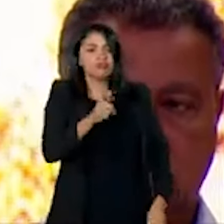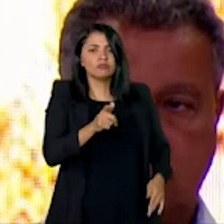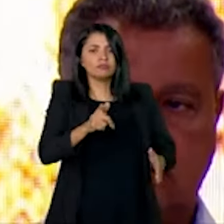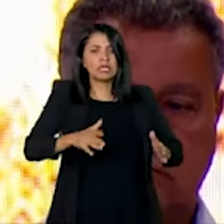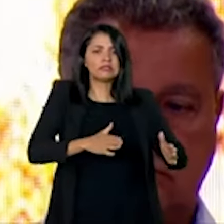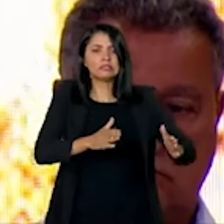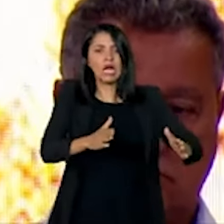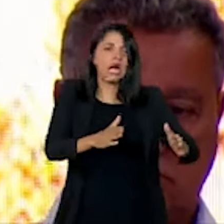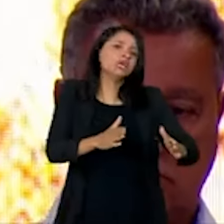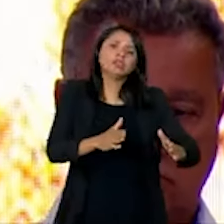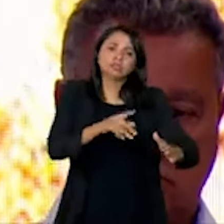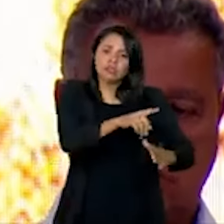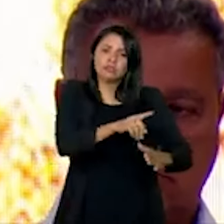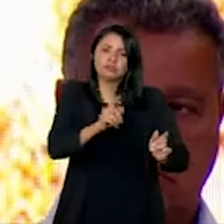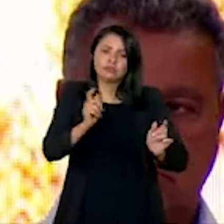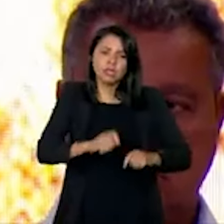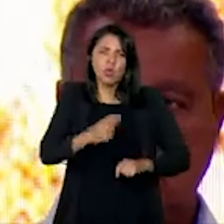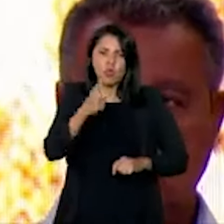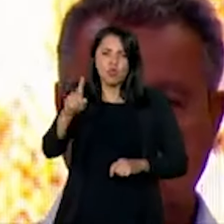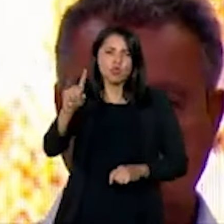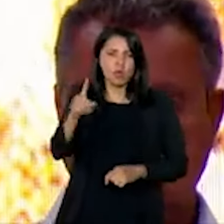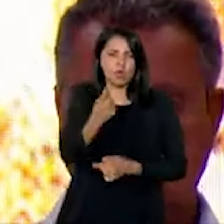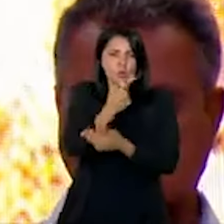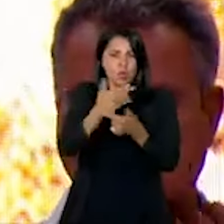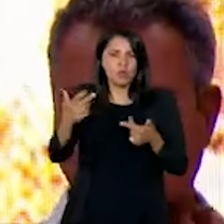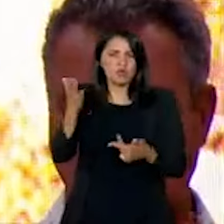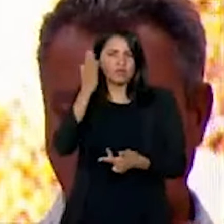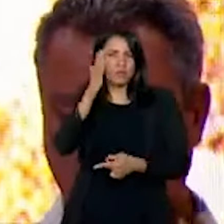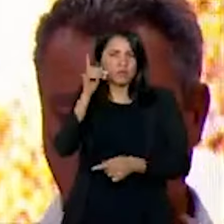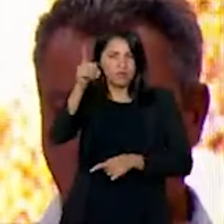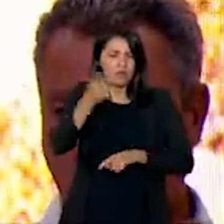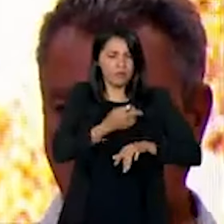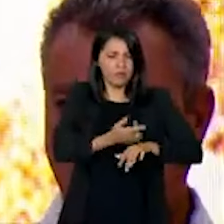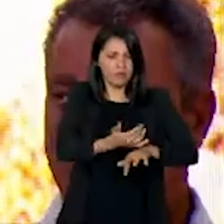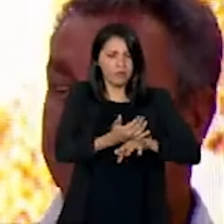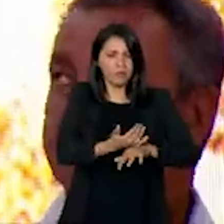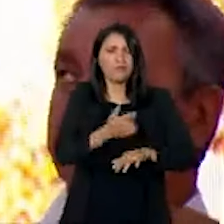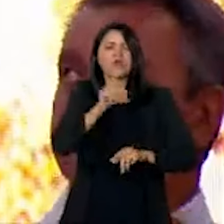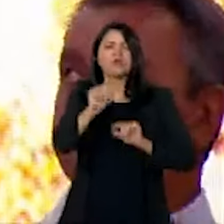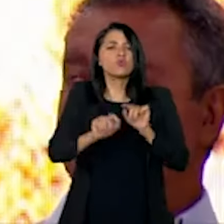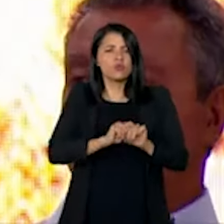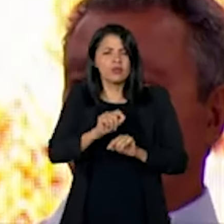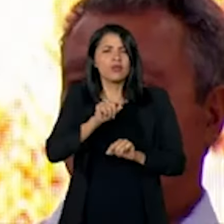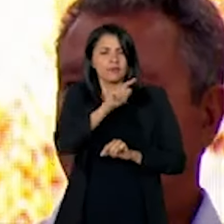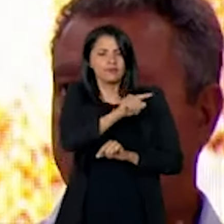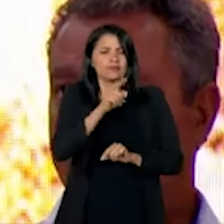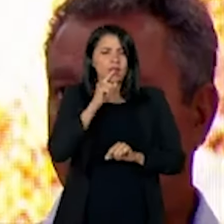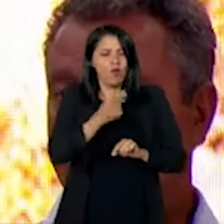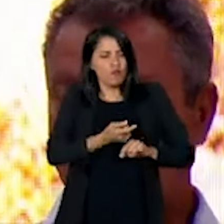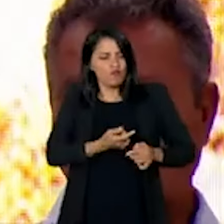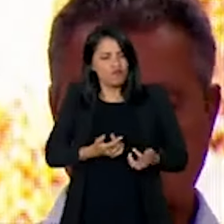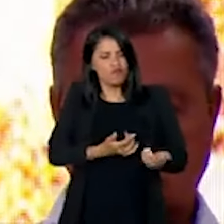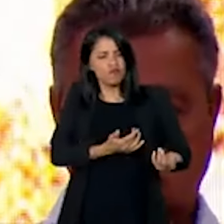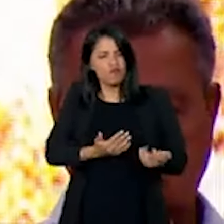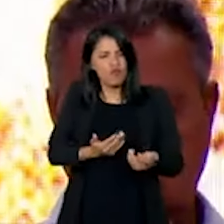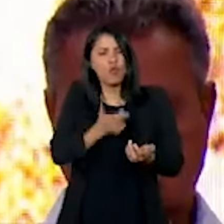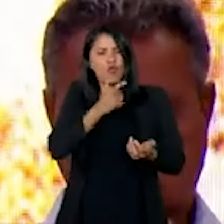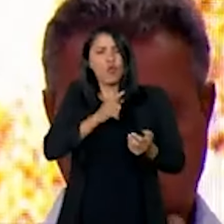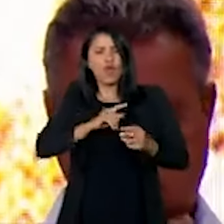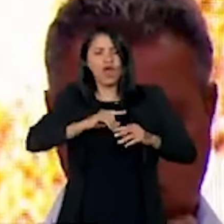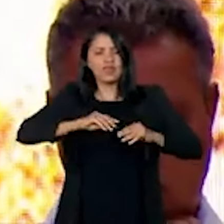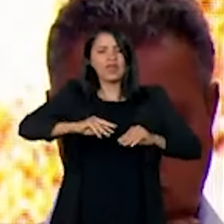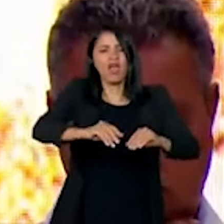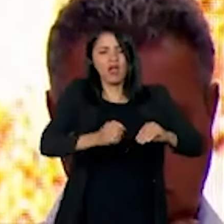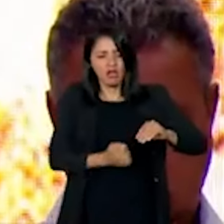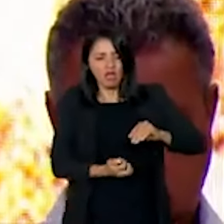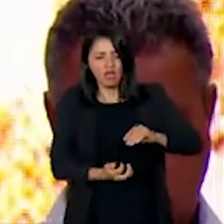estrada. Uma coisa que eu fiquei sabendo no Pantanal é que no Pantanal o fogo vai sendo destruído por baixo da terra.